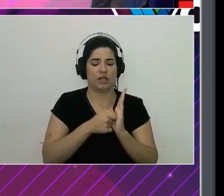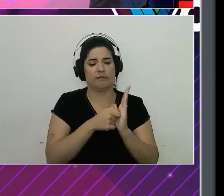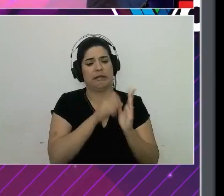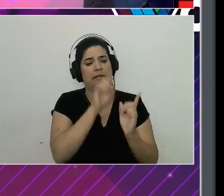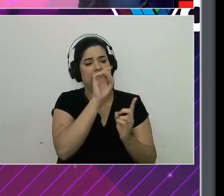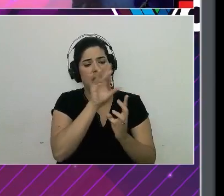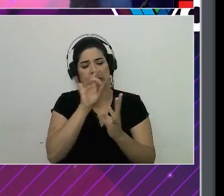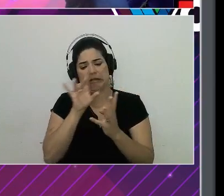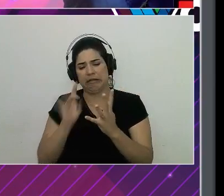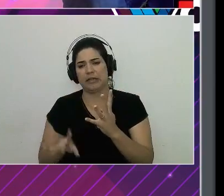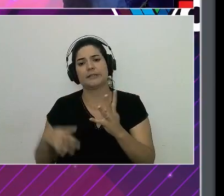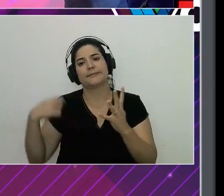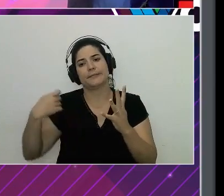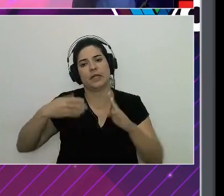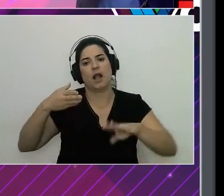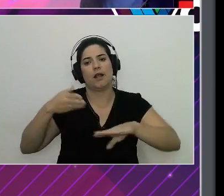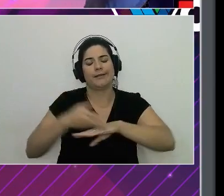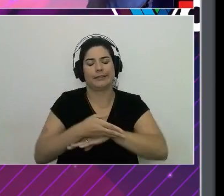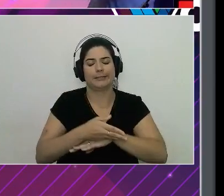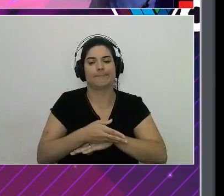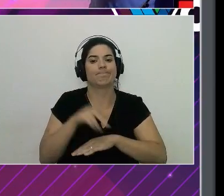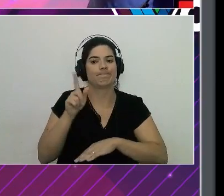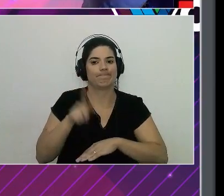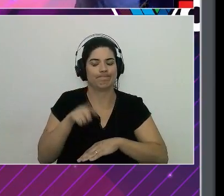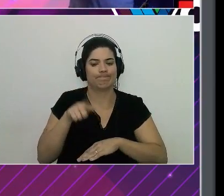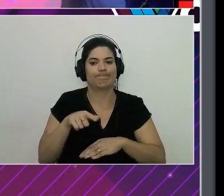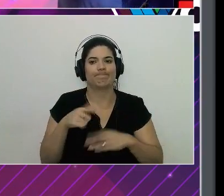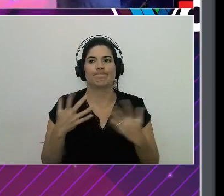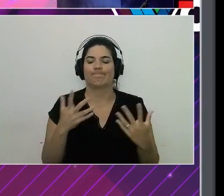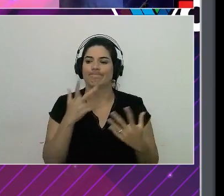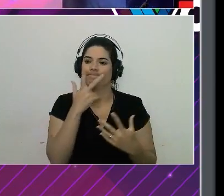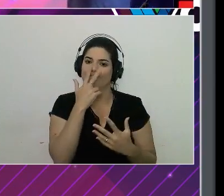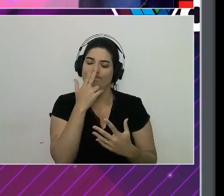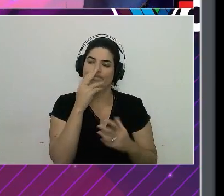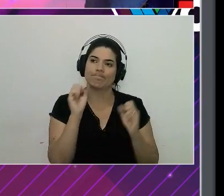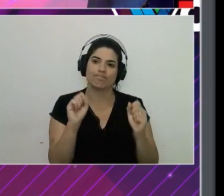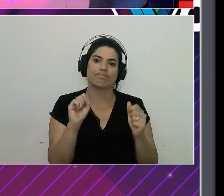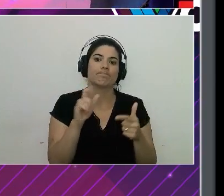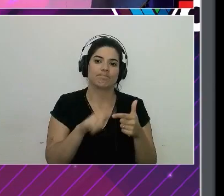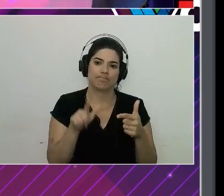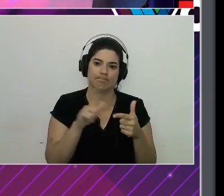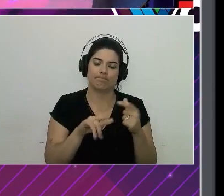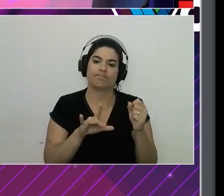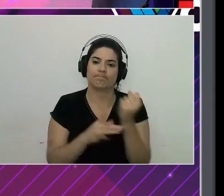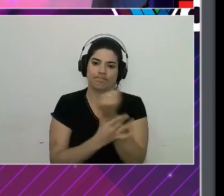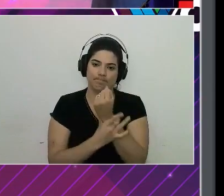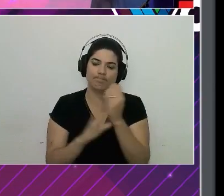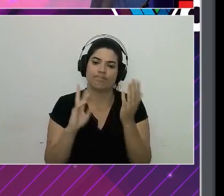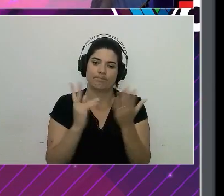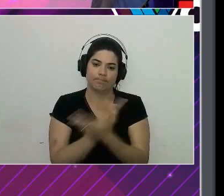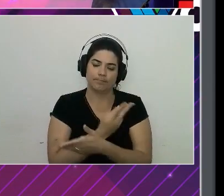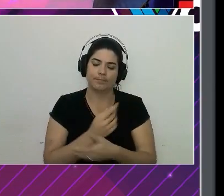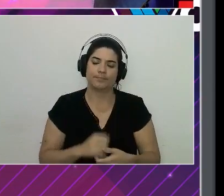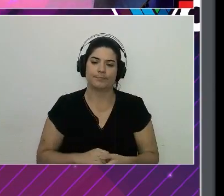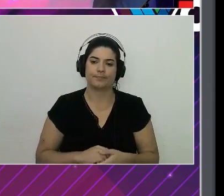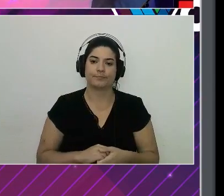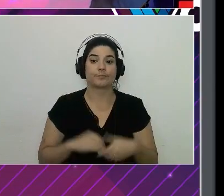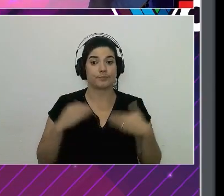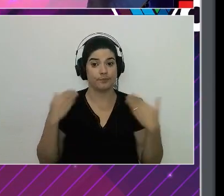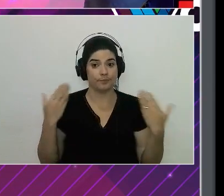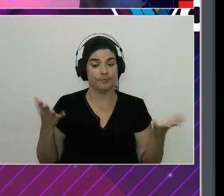externo. Acaba sendo pode ter um problema assim de segurança você fazendo uma coisa dessa. Então, isso é muito